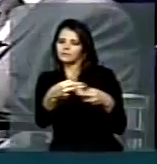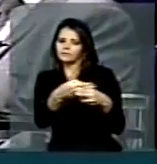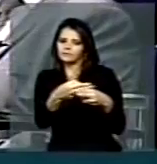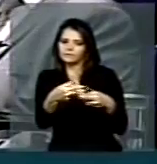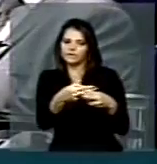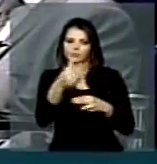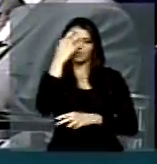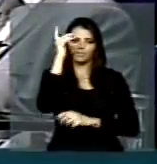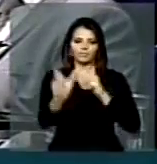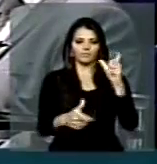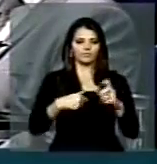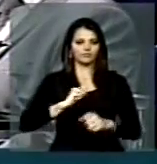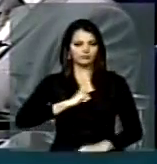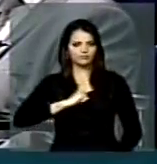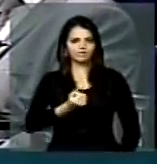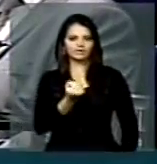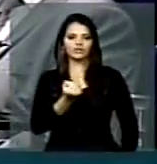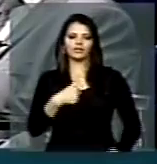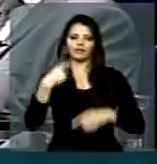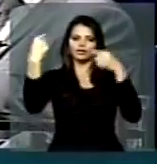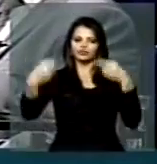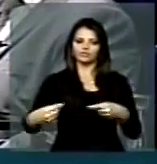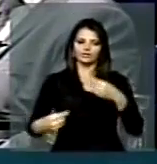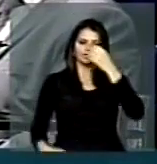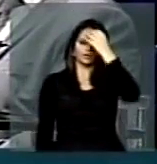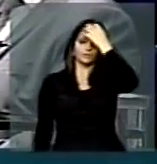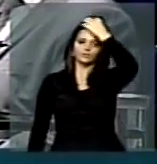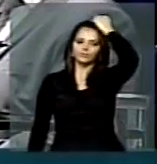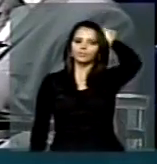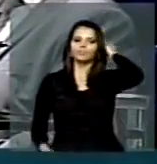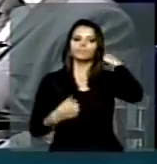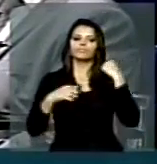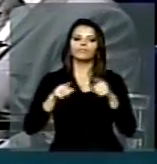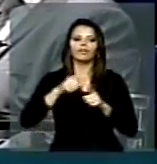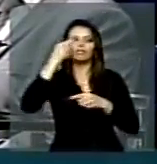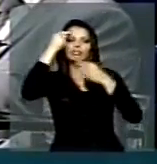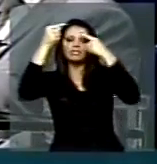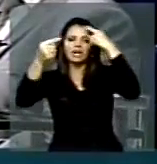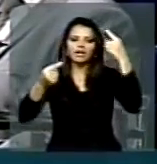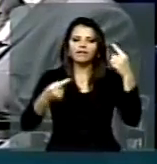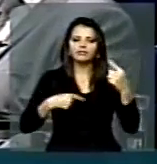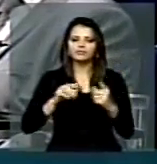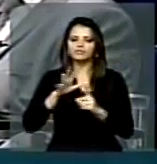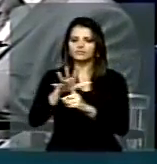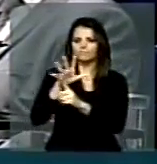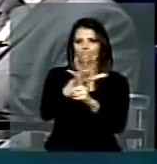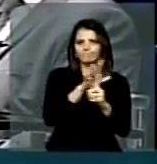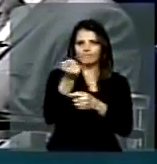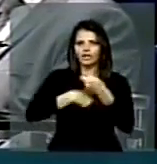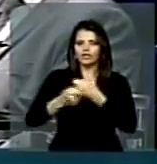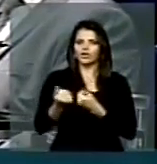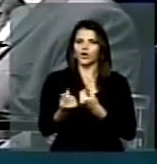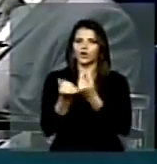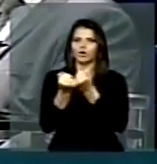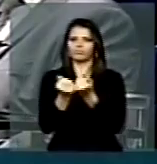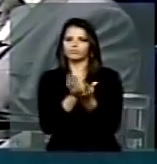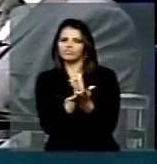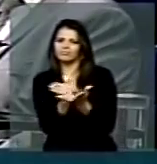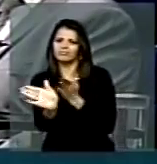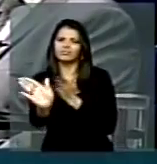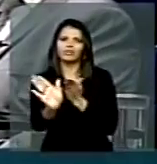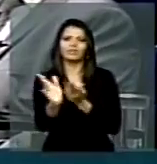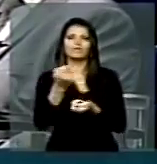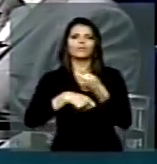foram seus mais aguerridos adversários. Formulações ideológicas interferem no ambiente econômico, desvirtuam